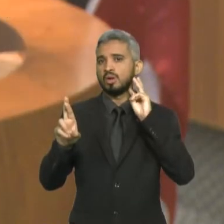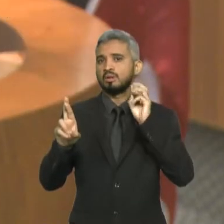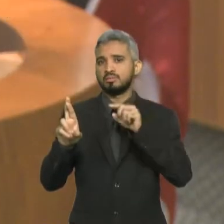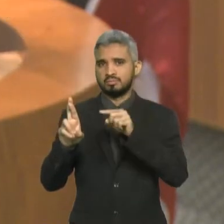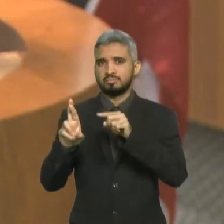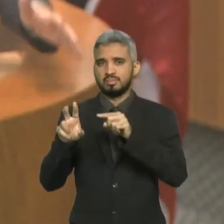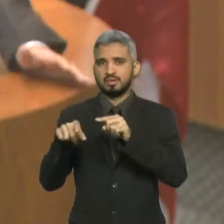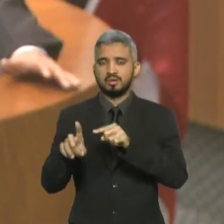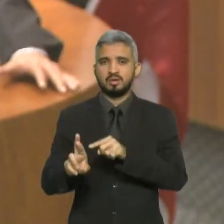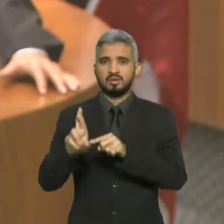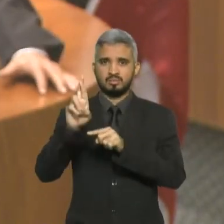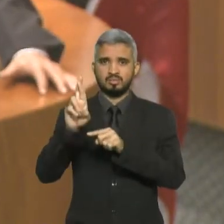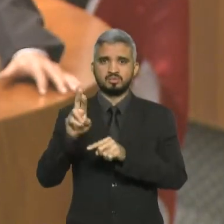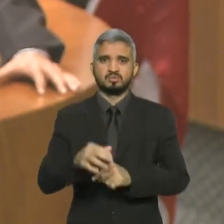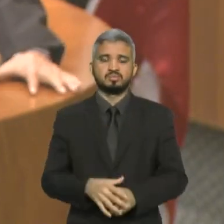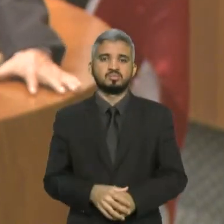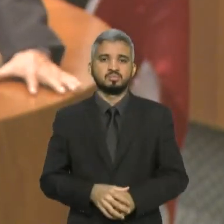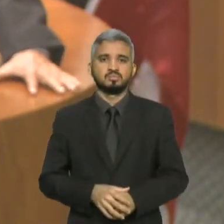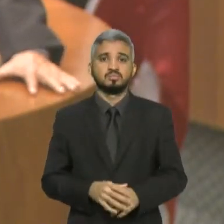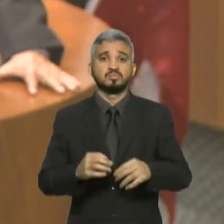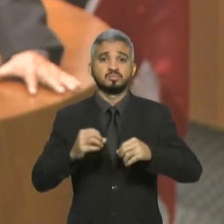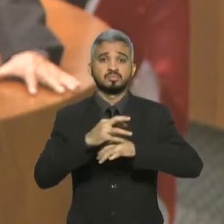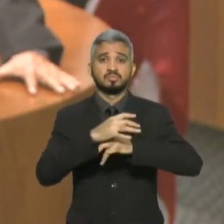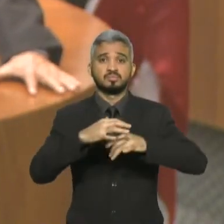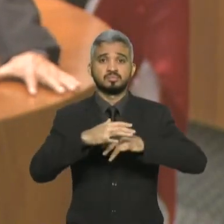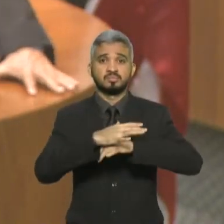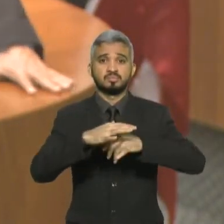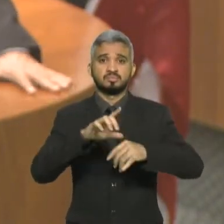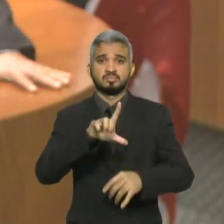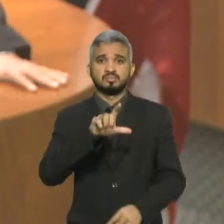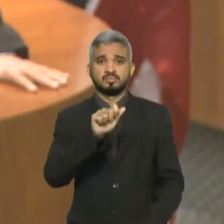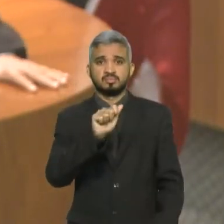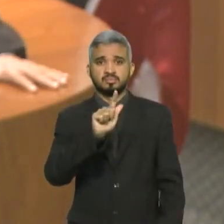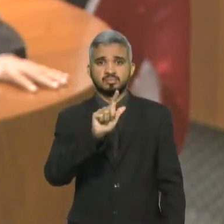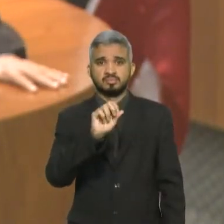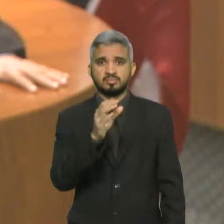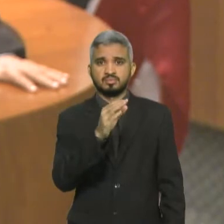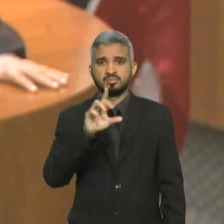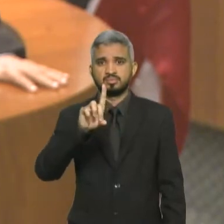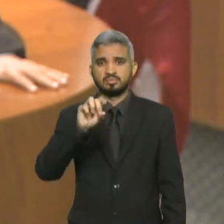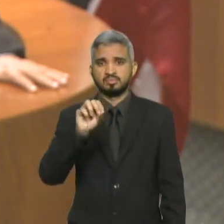e lá, em Lago do Junco, uma